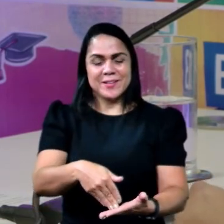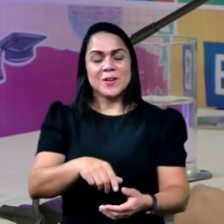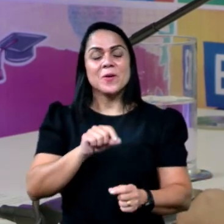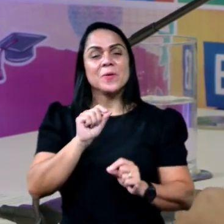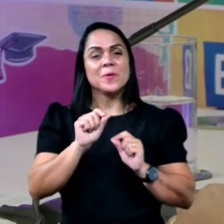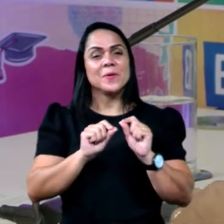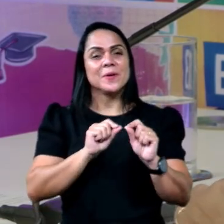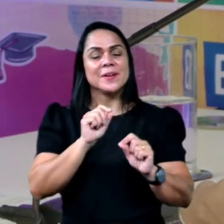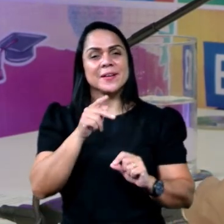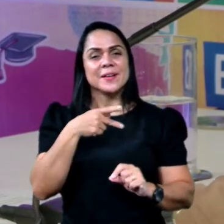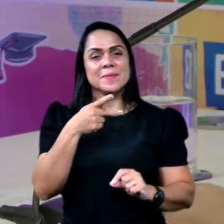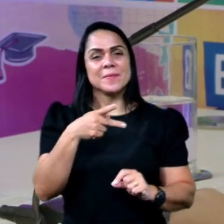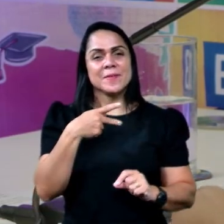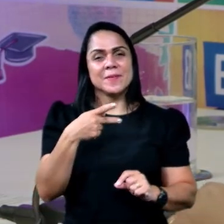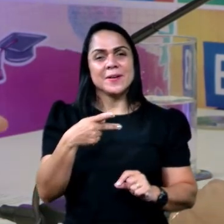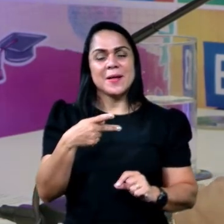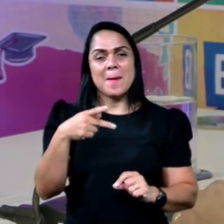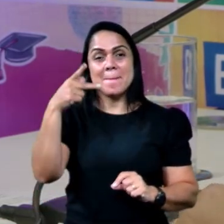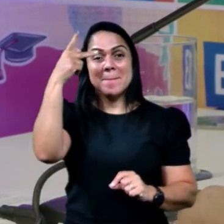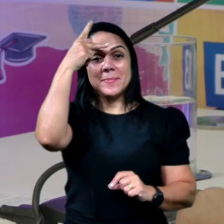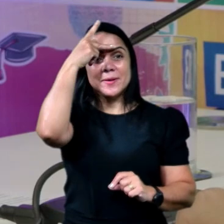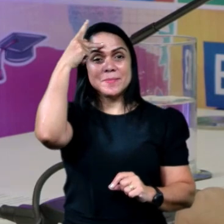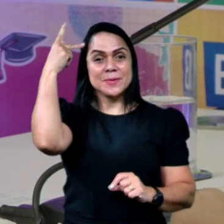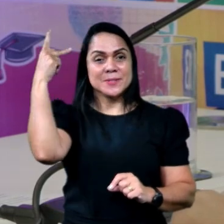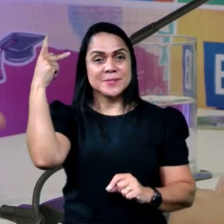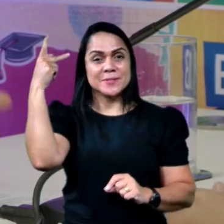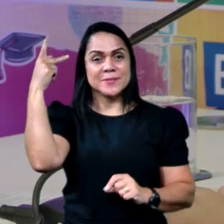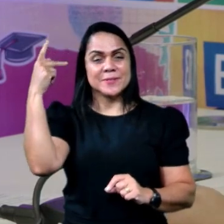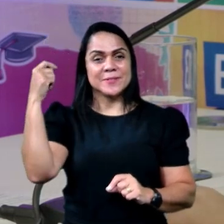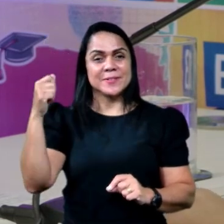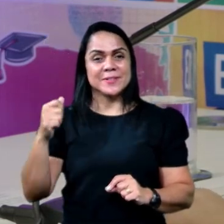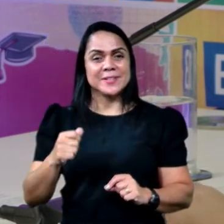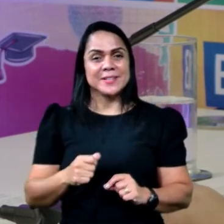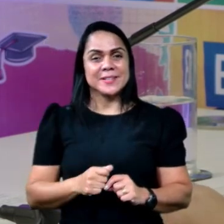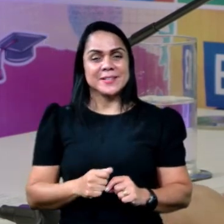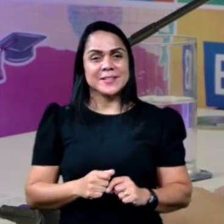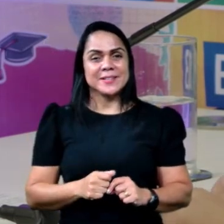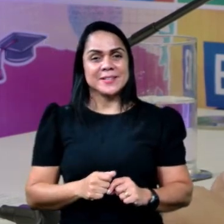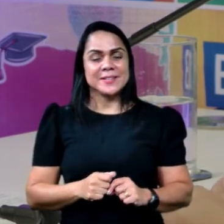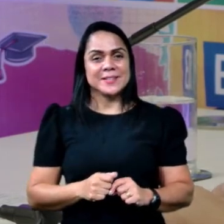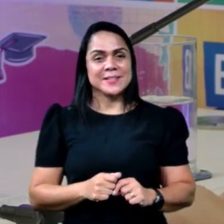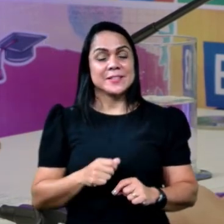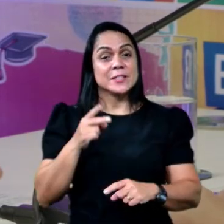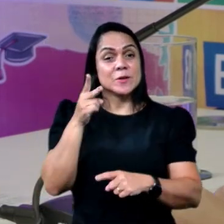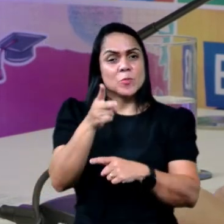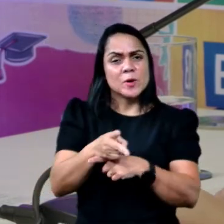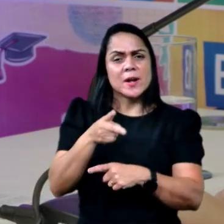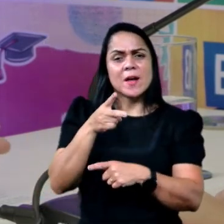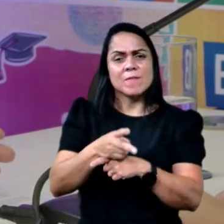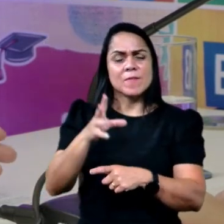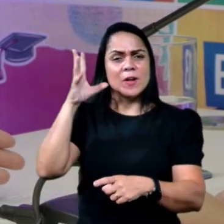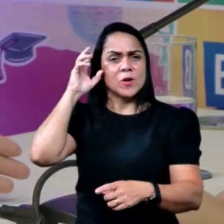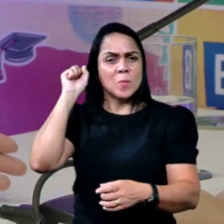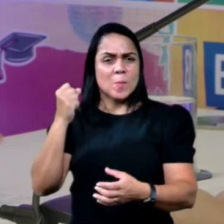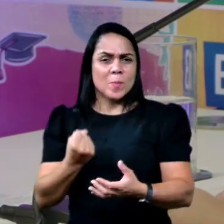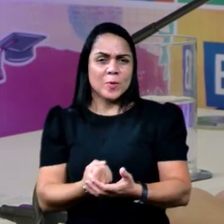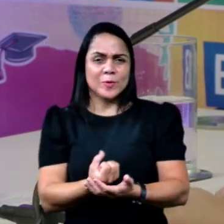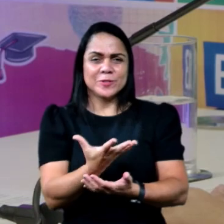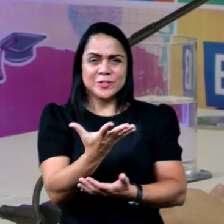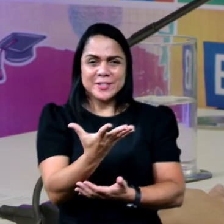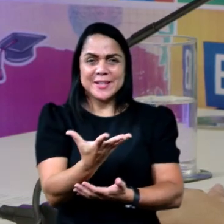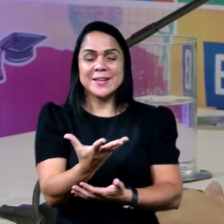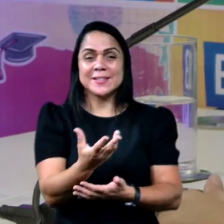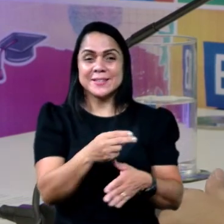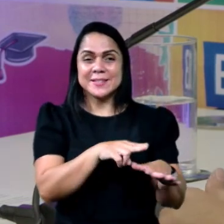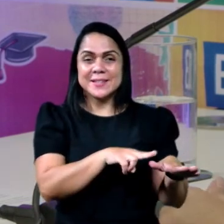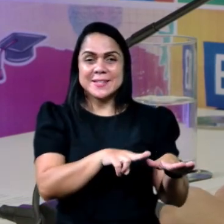dizer por aquelas pessoas que nós estamos gravando esse podcast numa época em que, na semana próxima, né, que